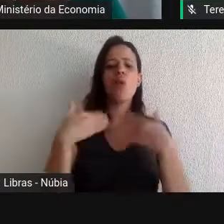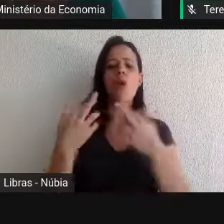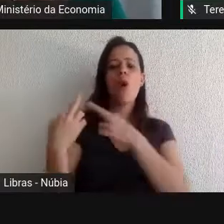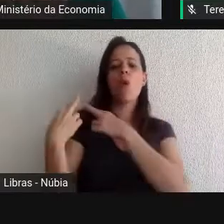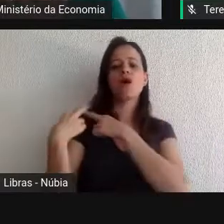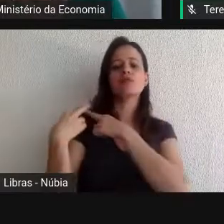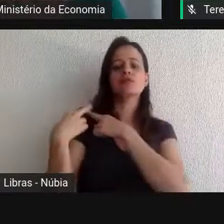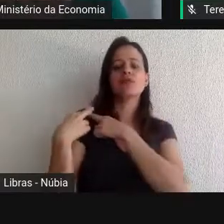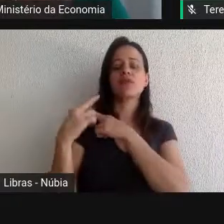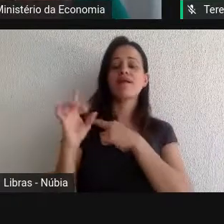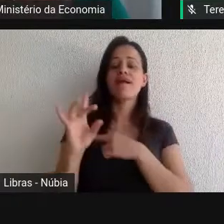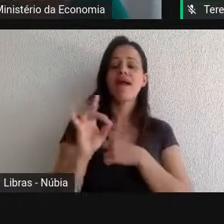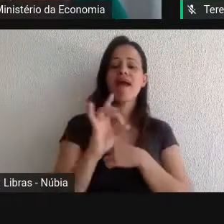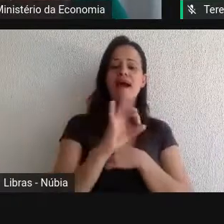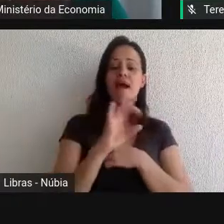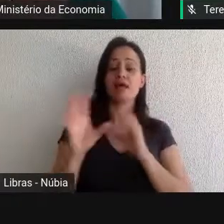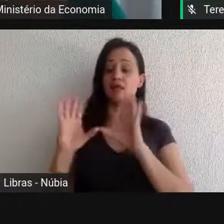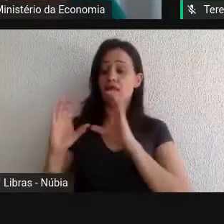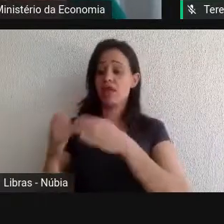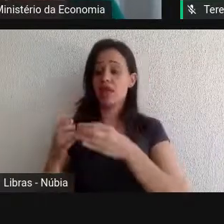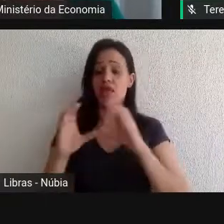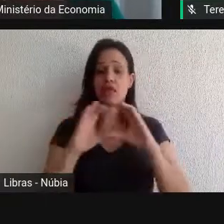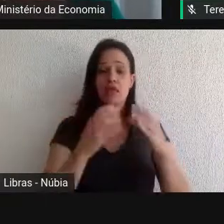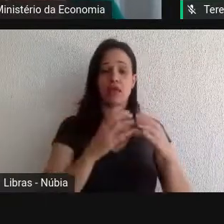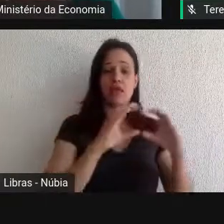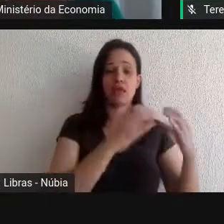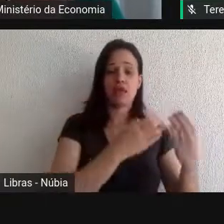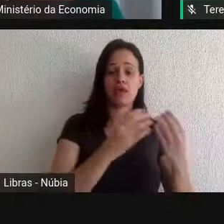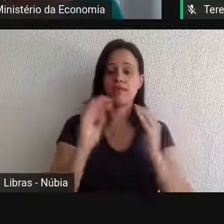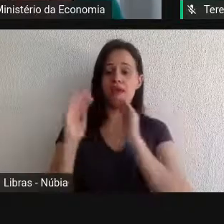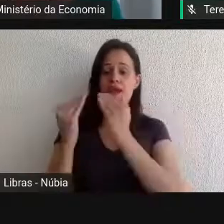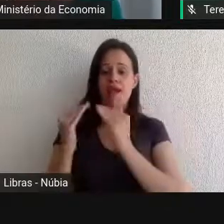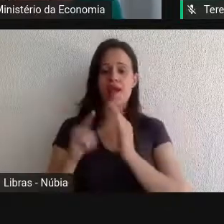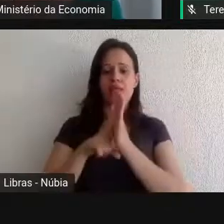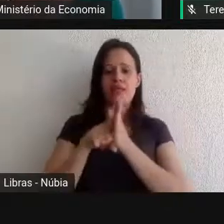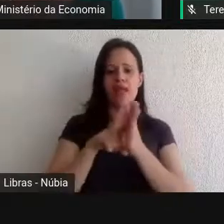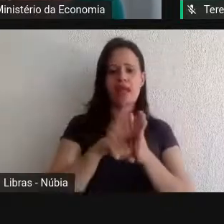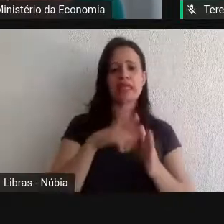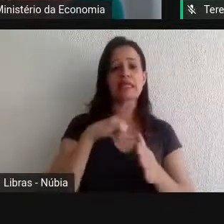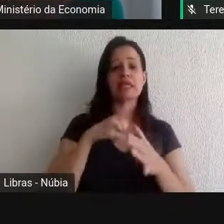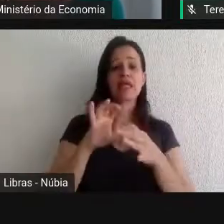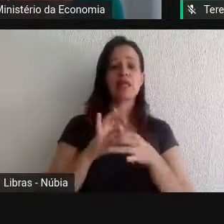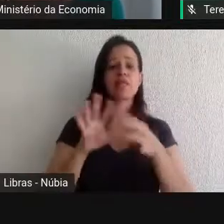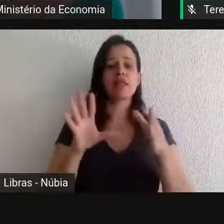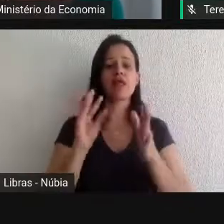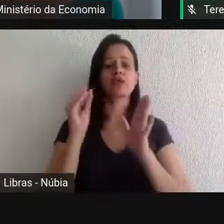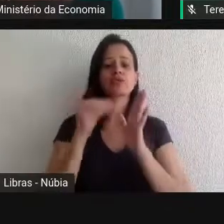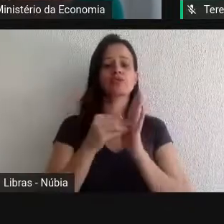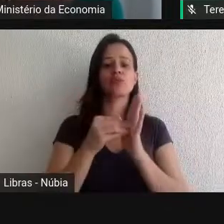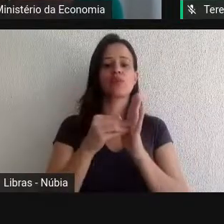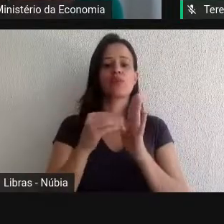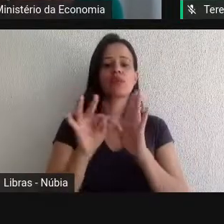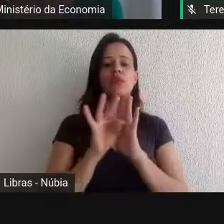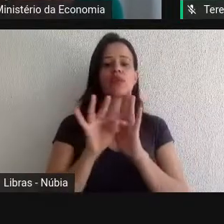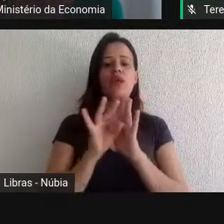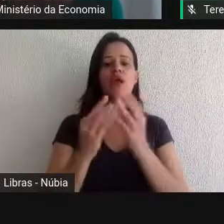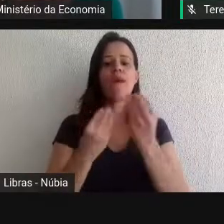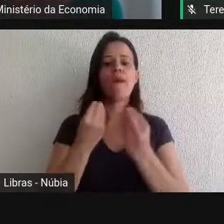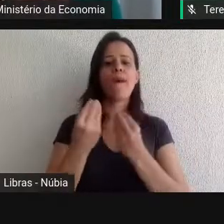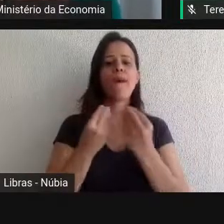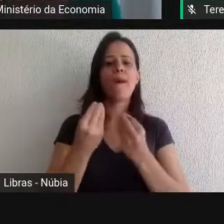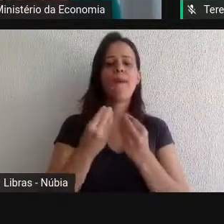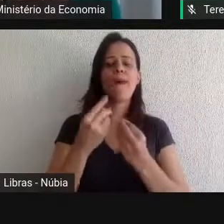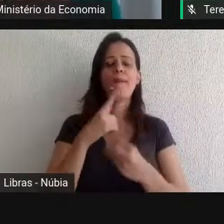licenciamento. As equipes de licenciamento, os analistas ambientais, eles têm a liberdade de colocar num parecer técnico a